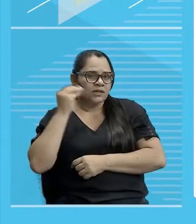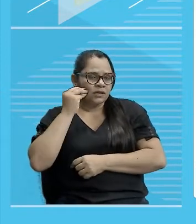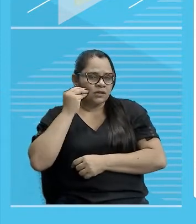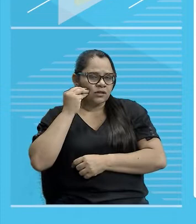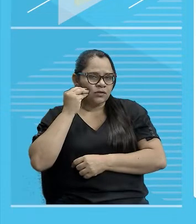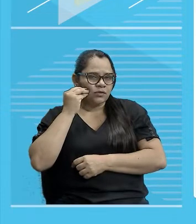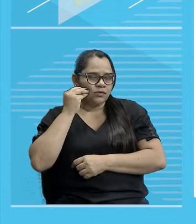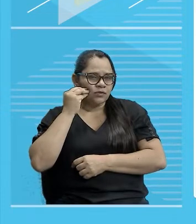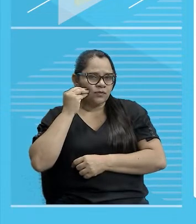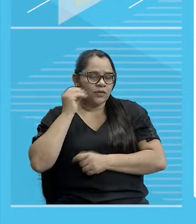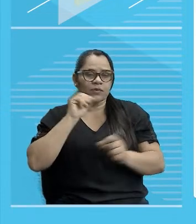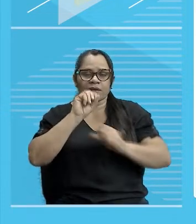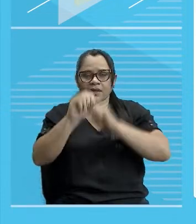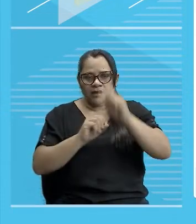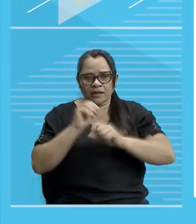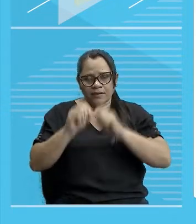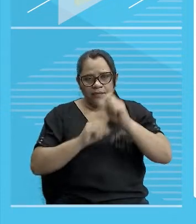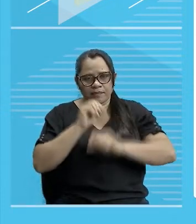estes